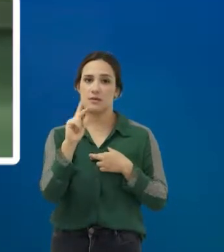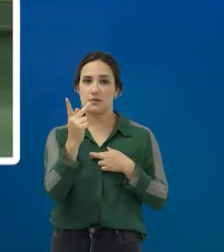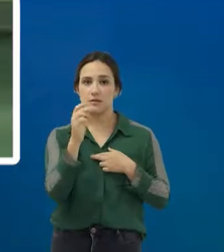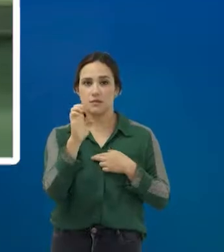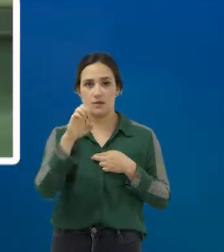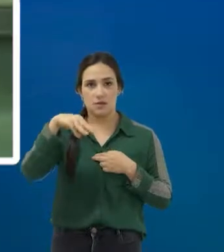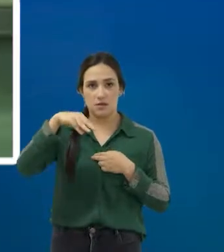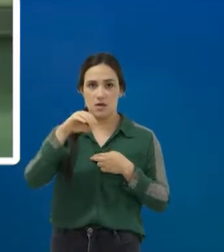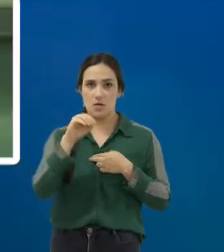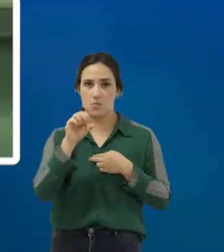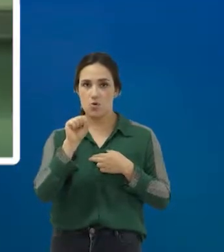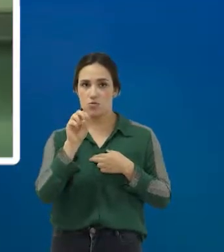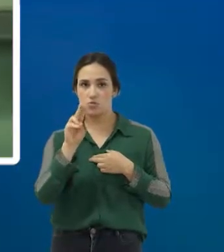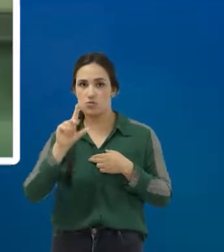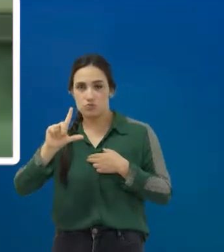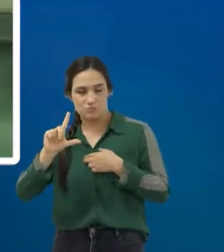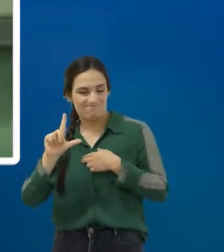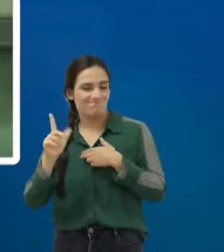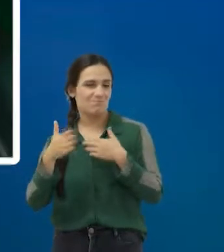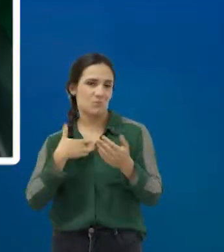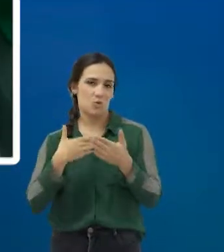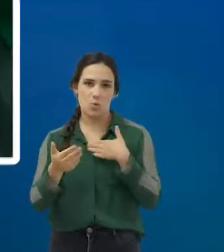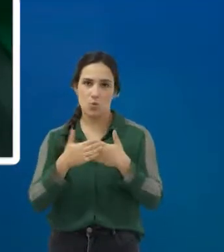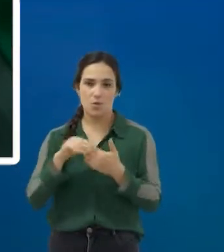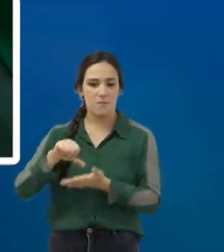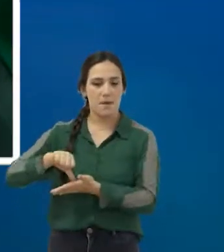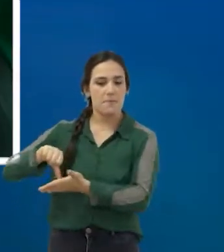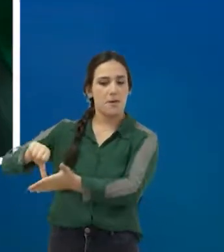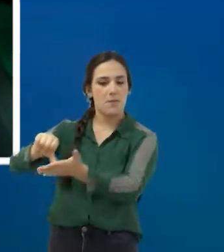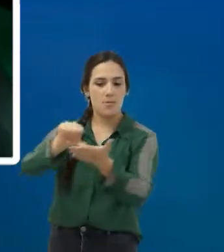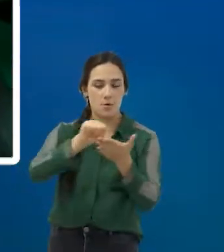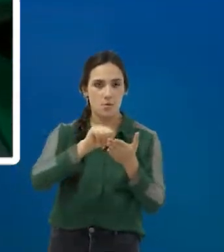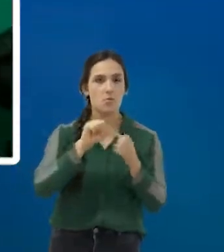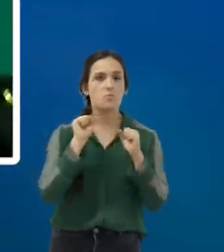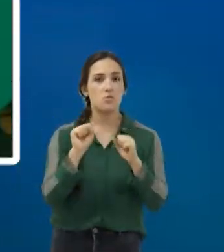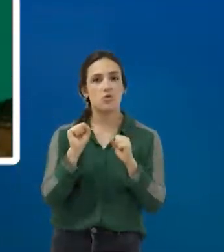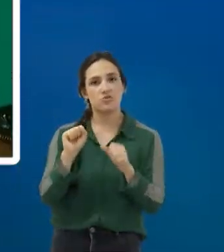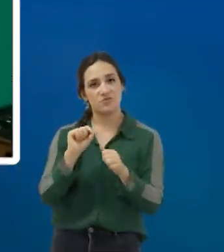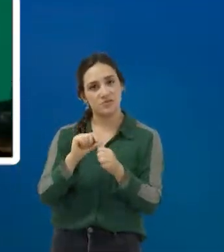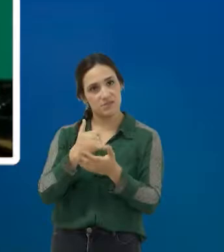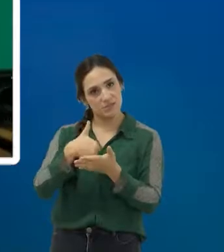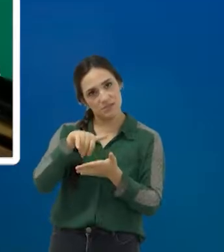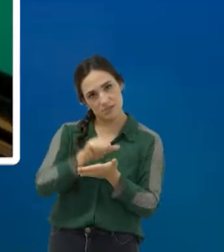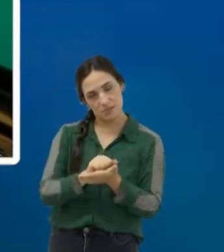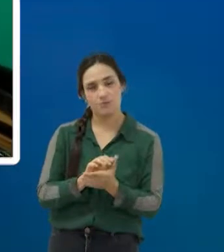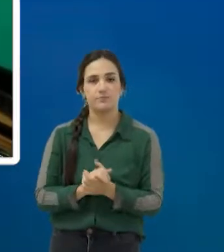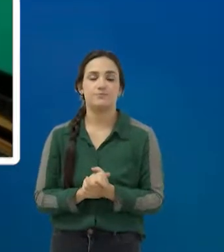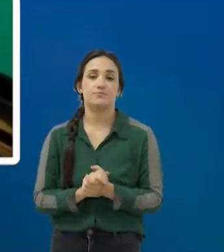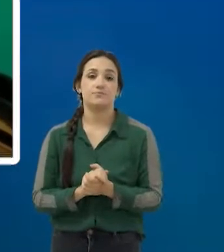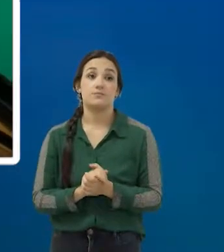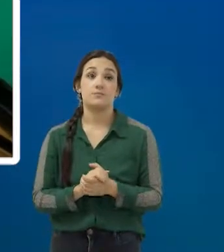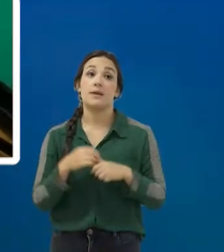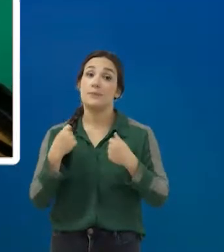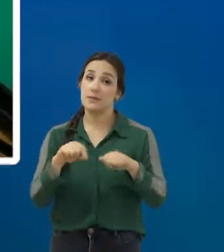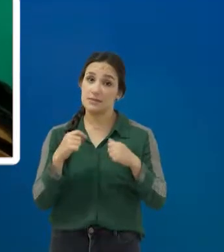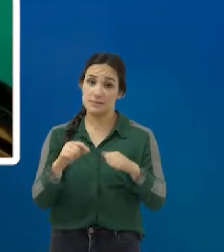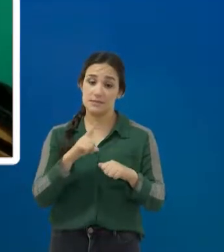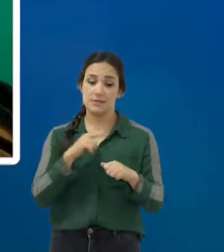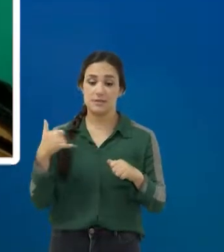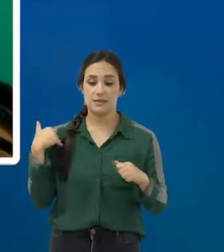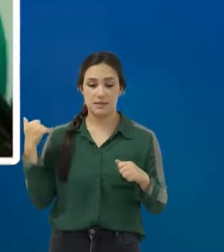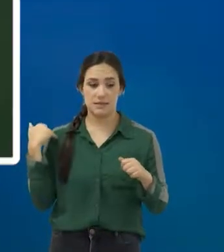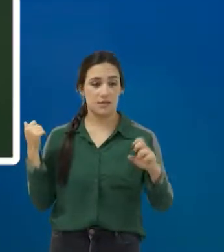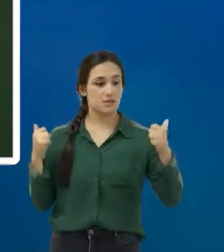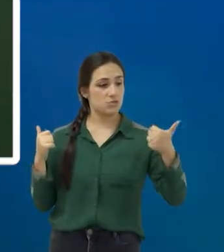unidades da rede Hemosul. Então, qualquer das nossas unidades pode fazer esse cadastro. A pessoa vai, ela tem que ter entre 18